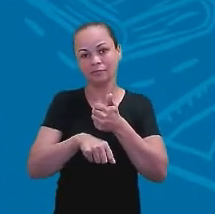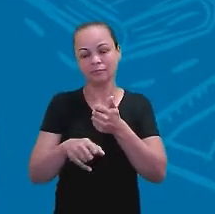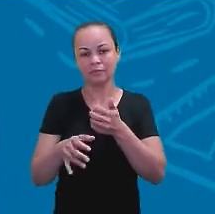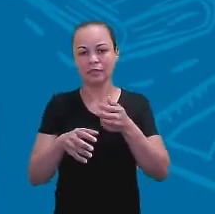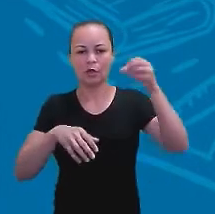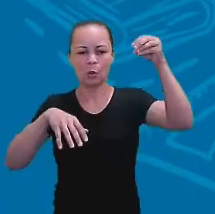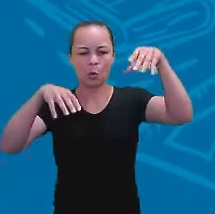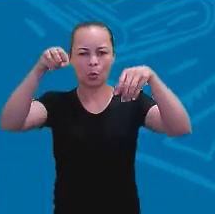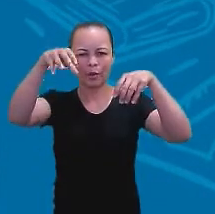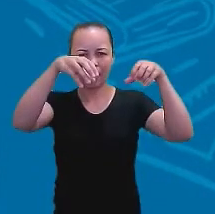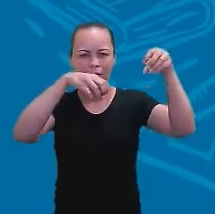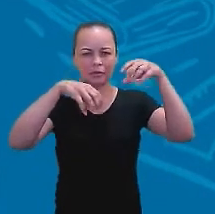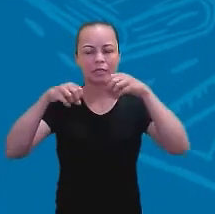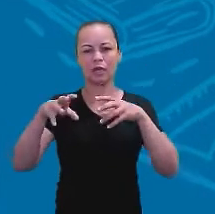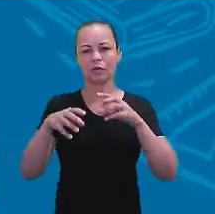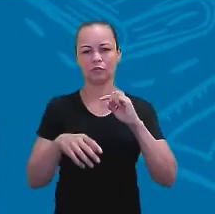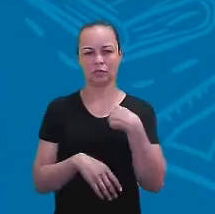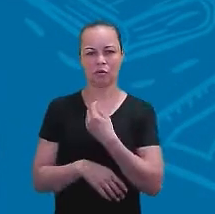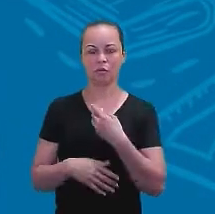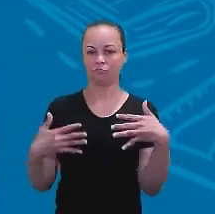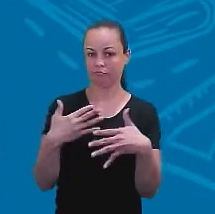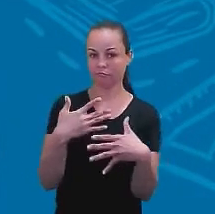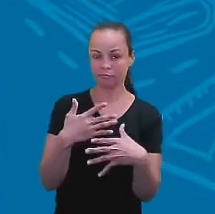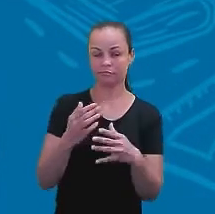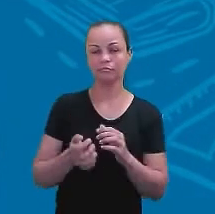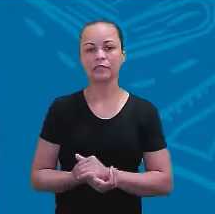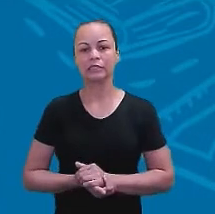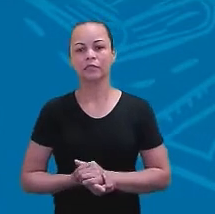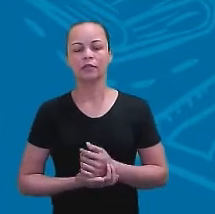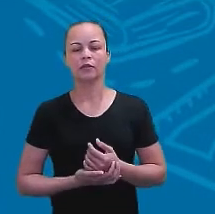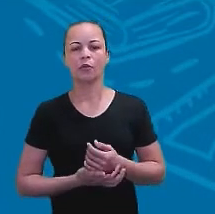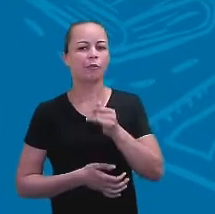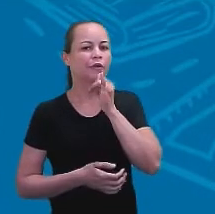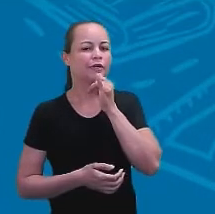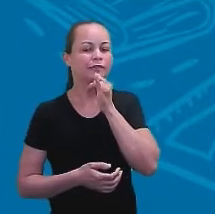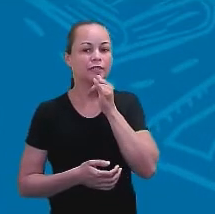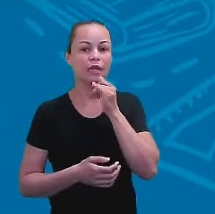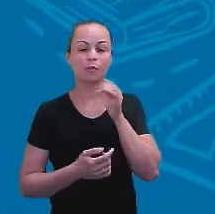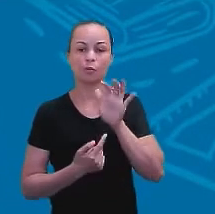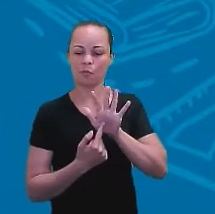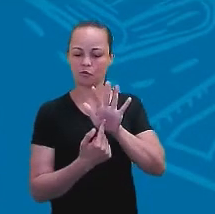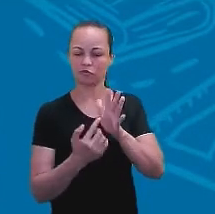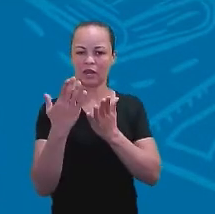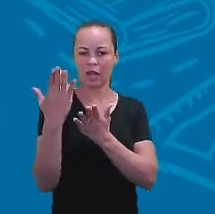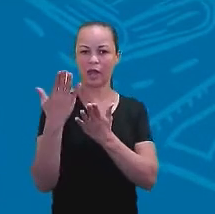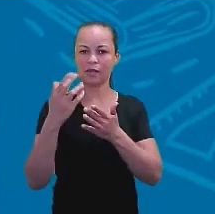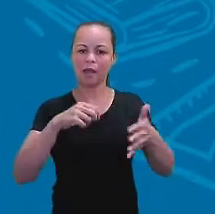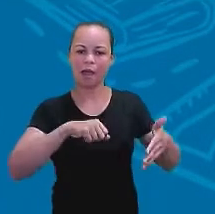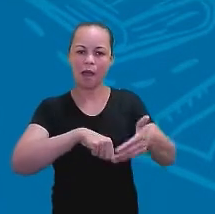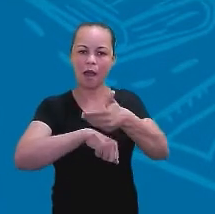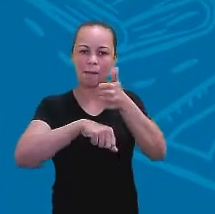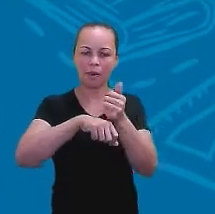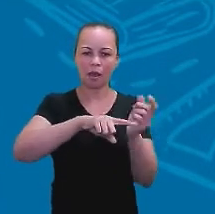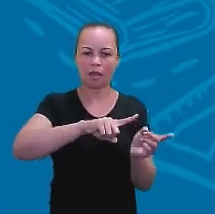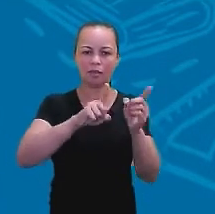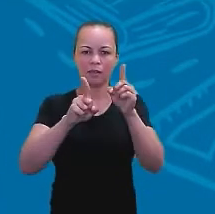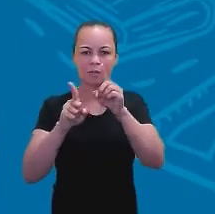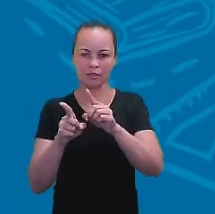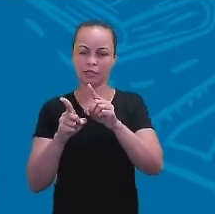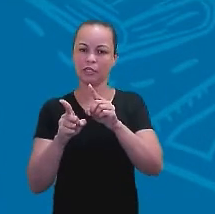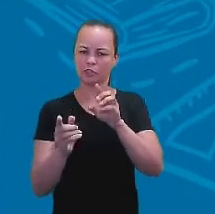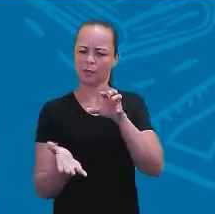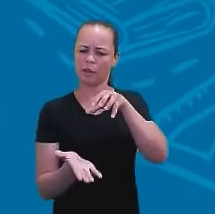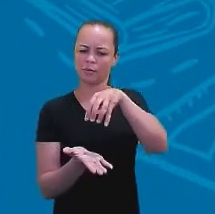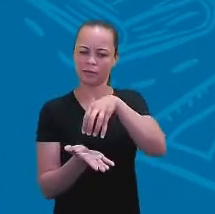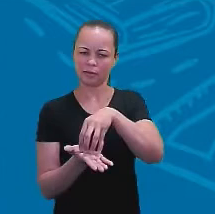praças aqui da nossa cidade, como, por exemplo, aqui a Praça da Matriz, né, que é uma praça bem central aqui, a Praça da